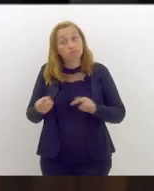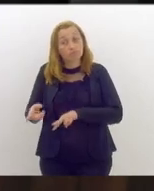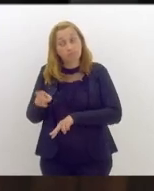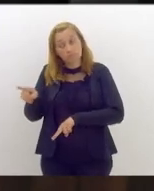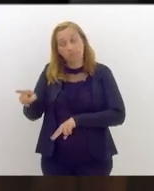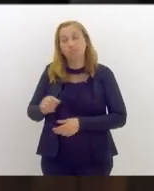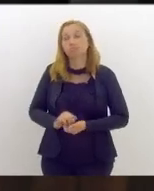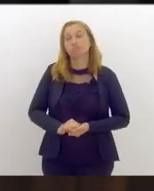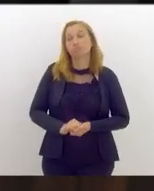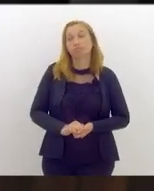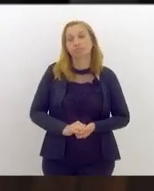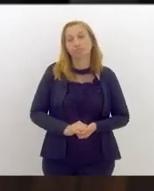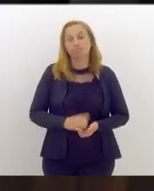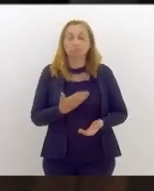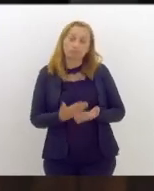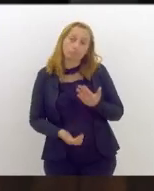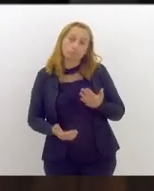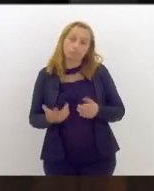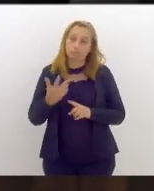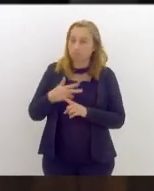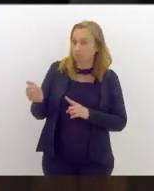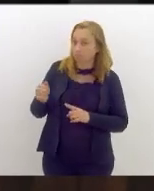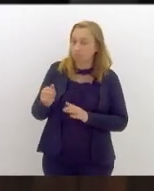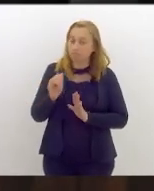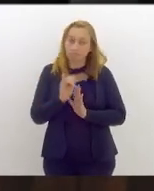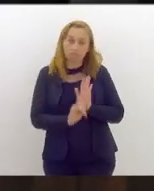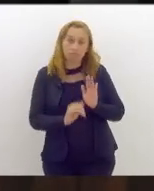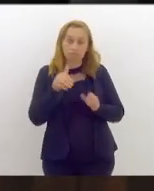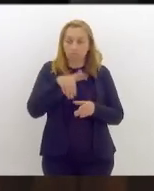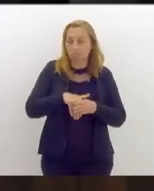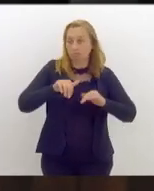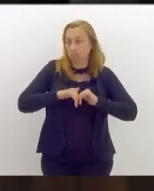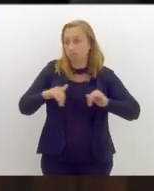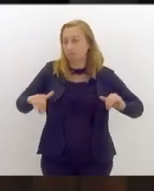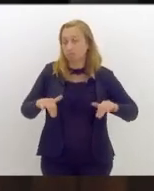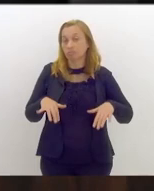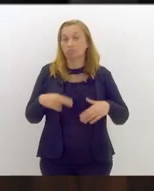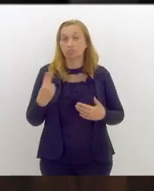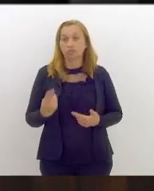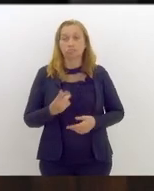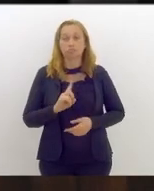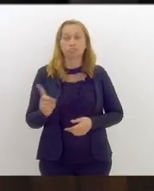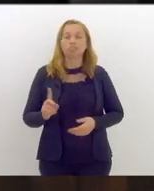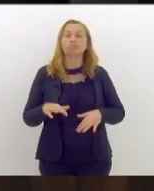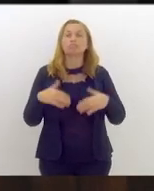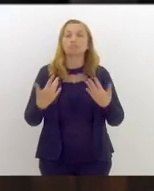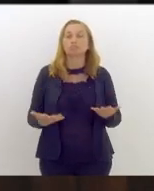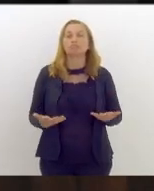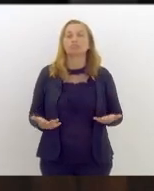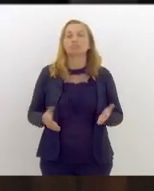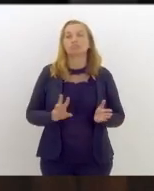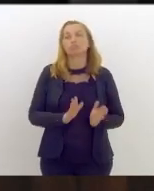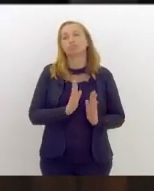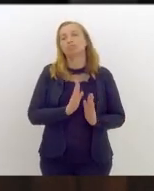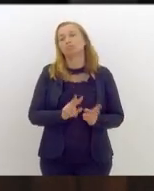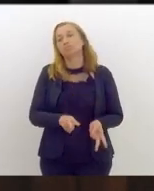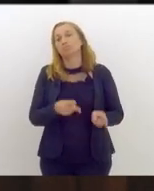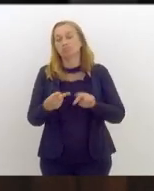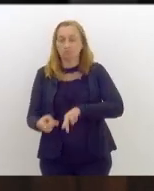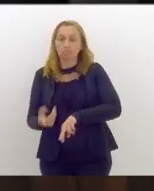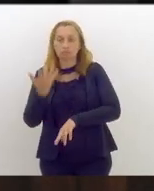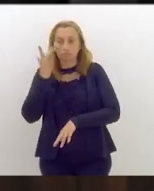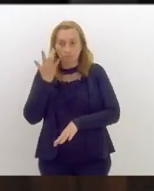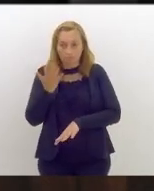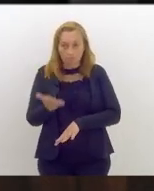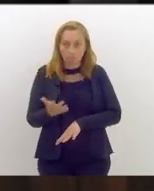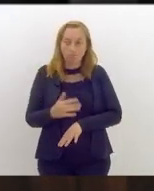caminhar ganhando perdendo relatório voto separado supressivo presente então vou encaminhar acho que